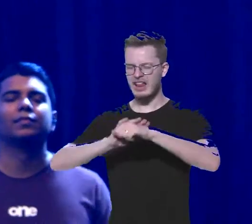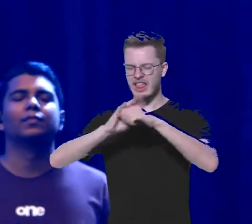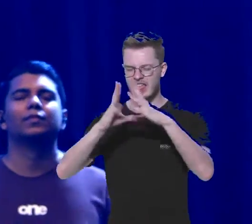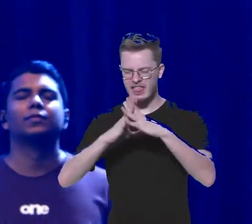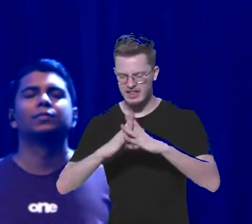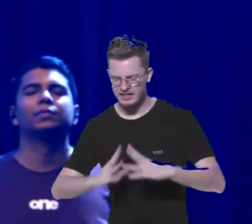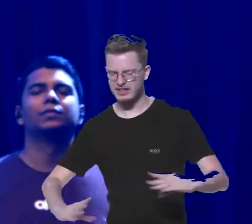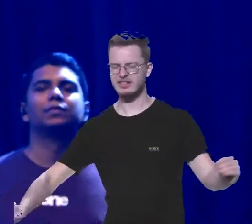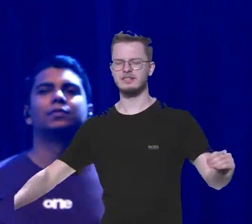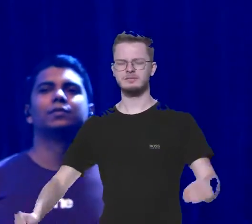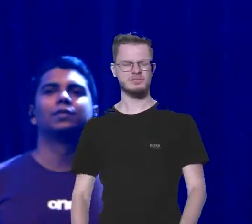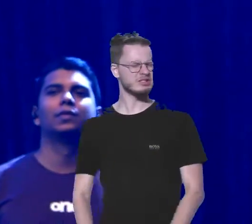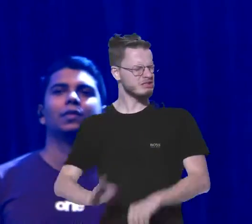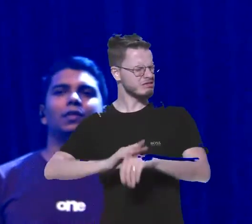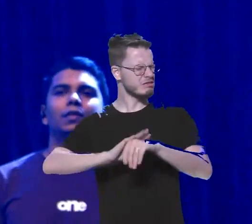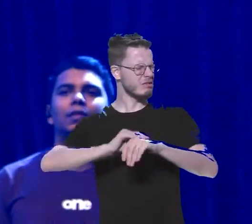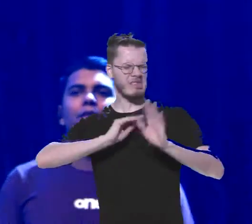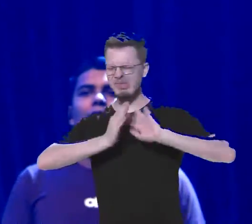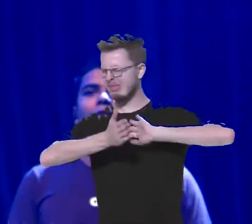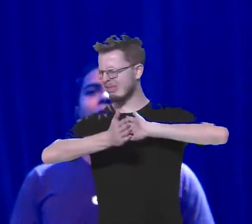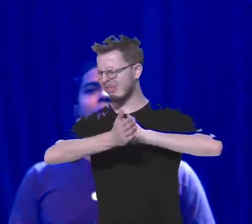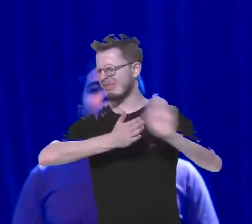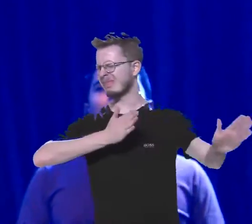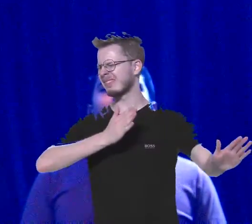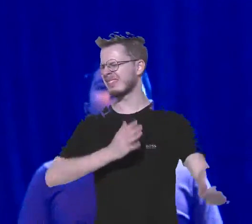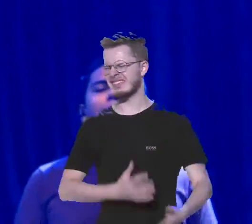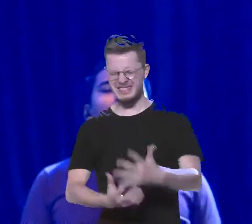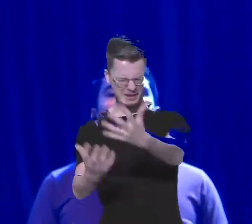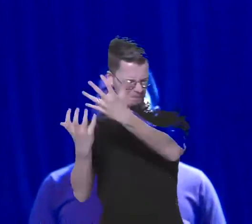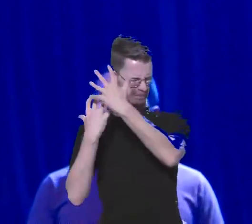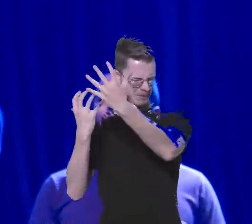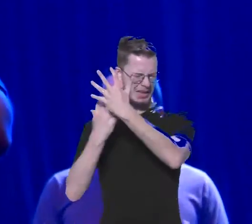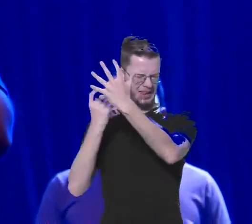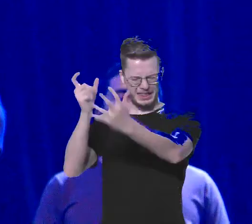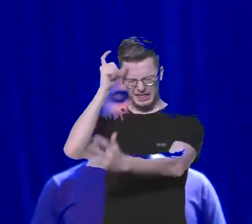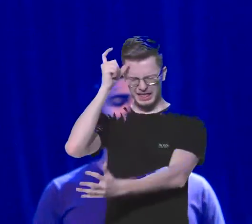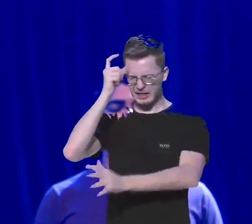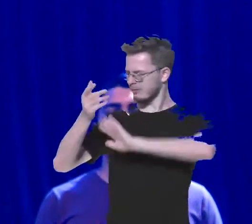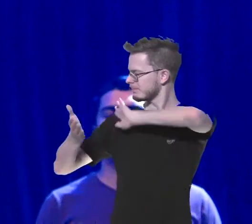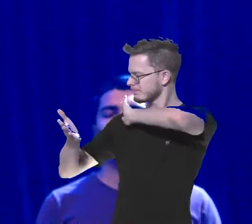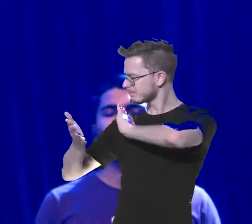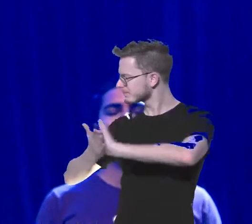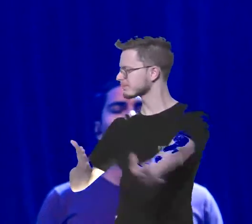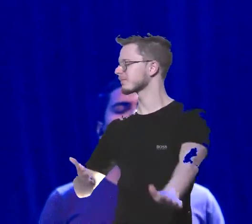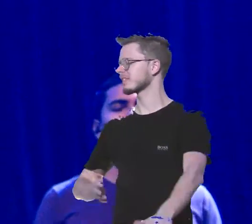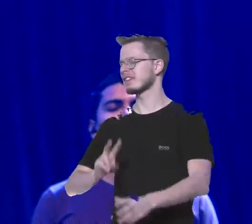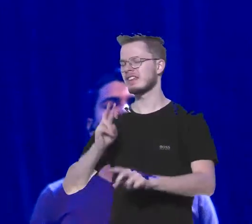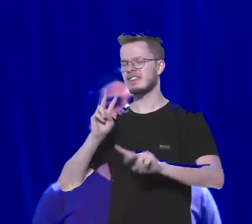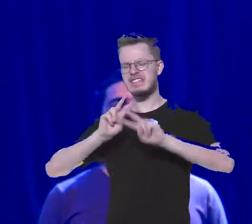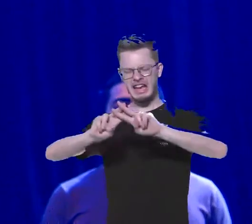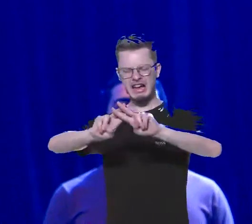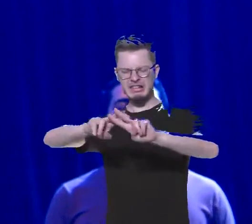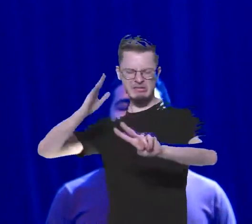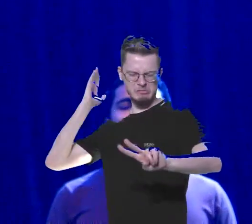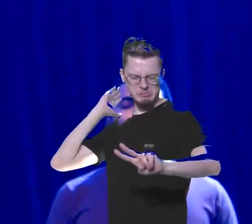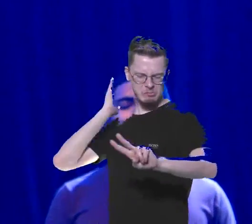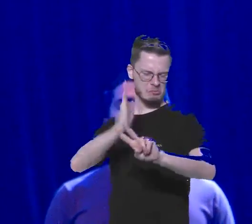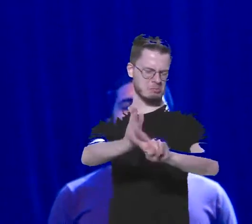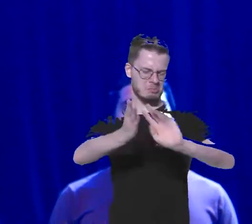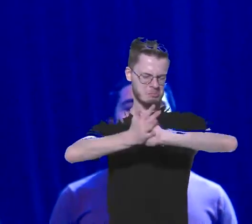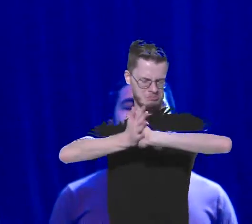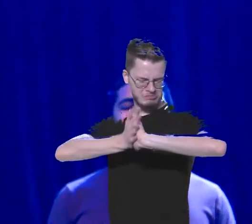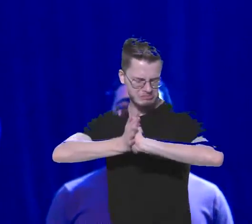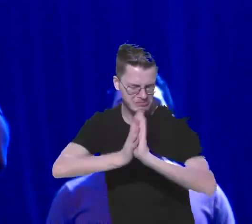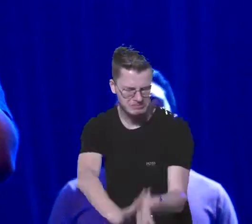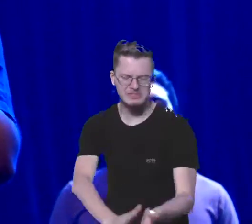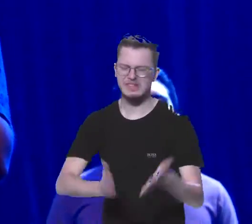Que doenças vão embora, Senhor. Que a opressão do maligno vá embora, e que cadeias sejam rompidas agora nesse